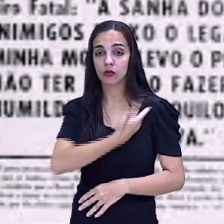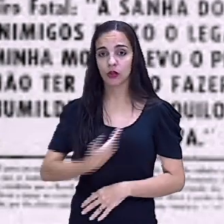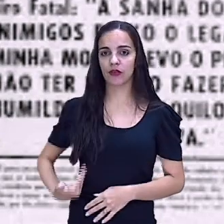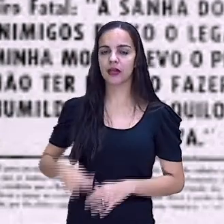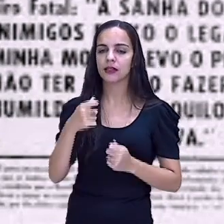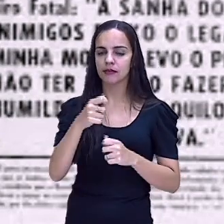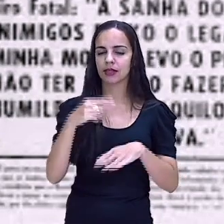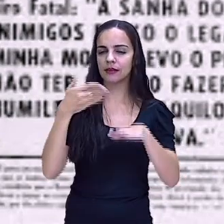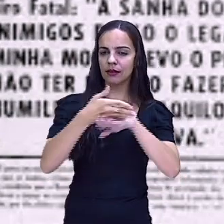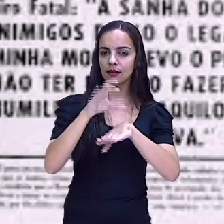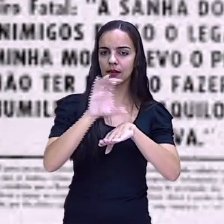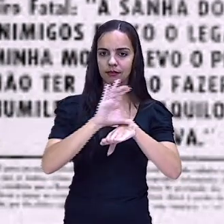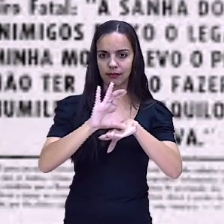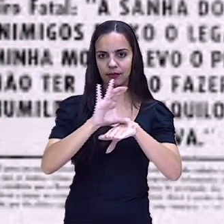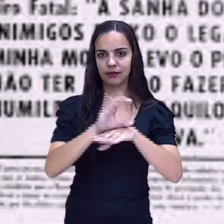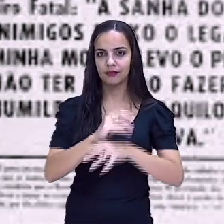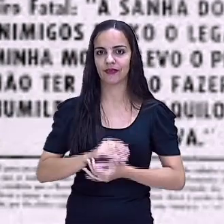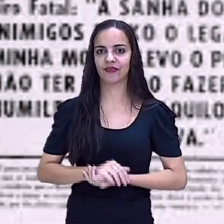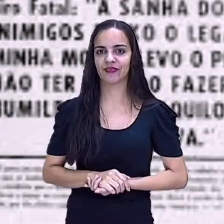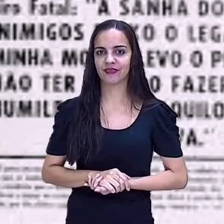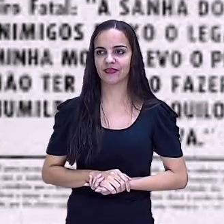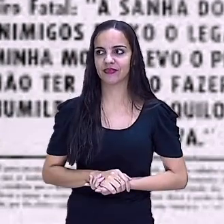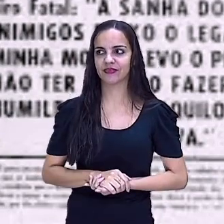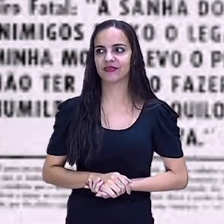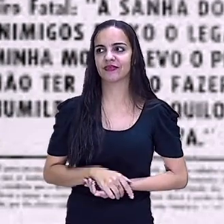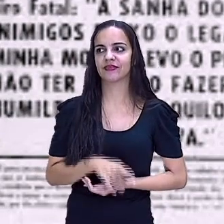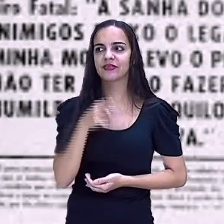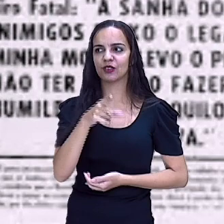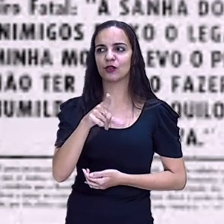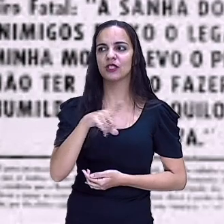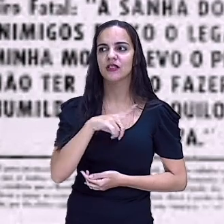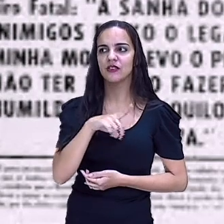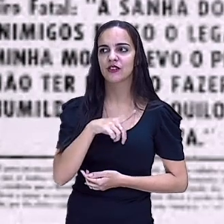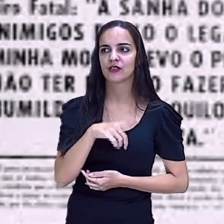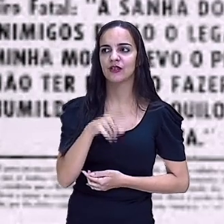vamos unir as nossas forças. Vamos ser